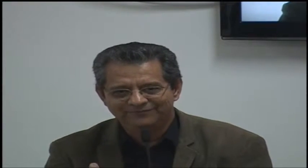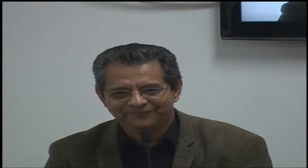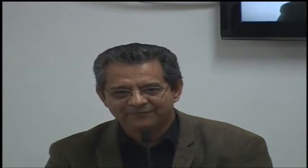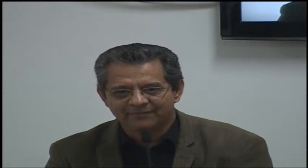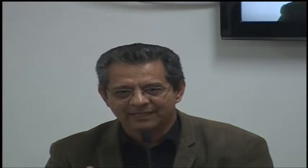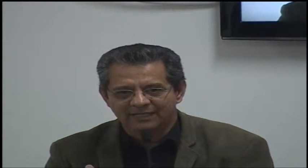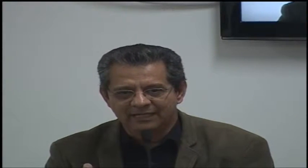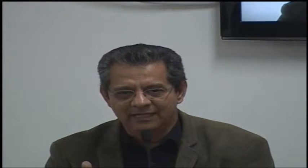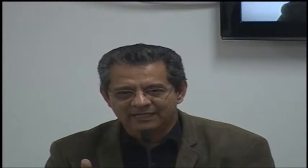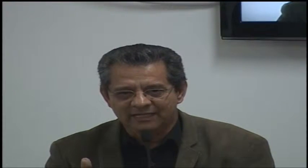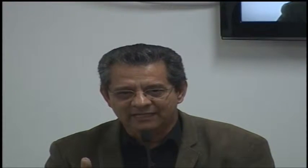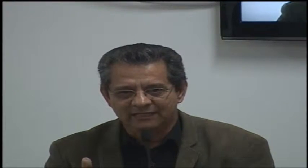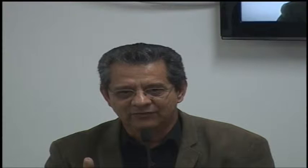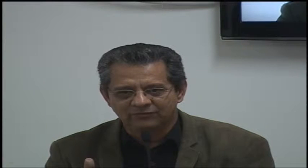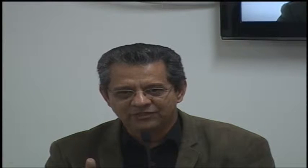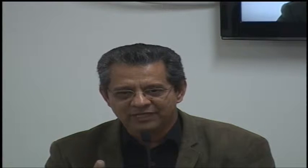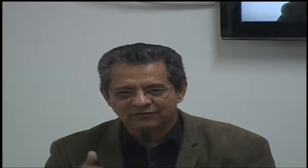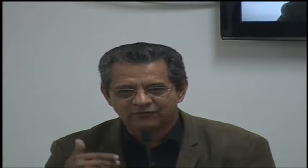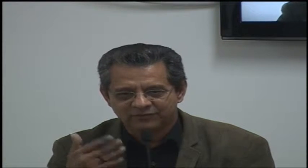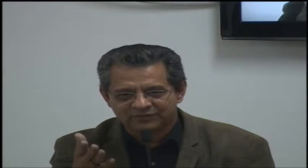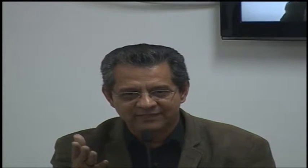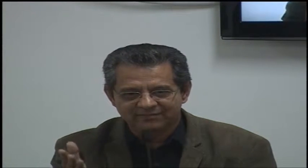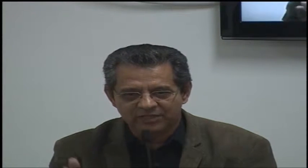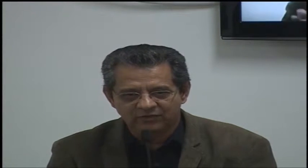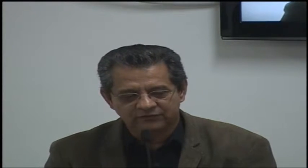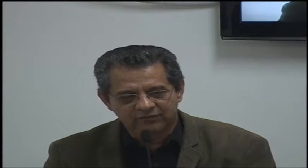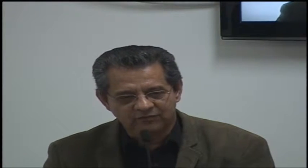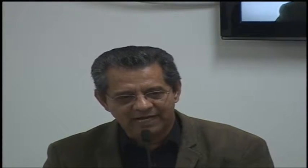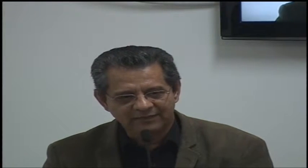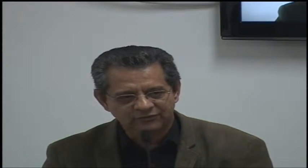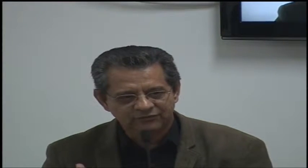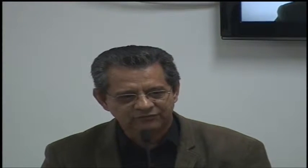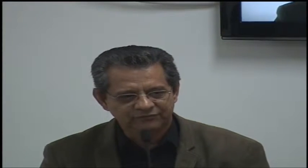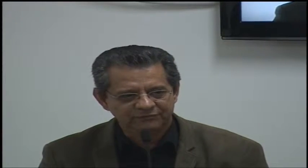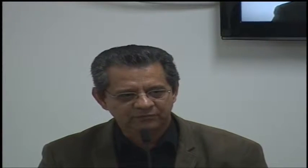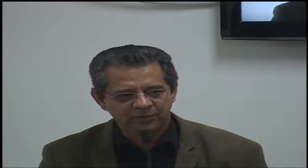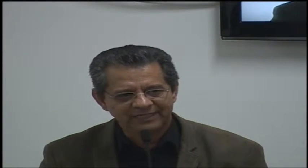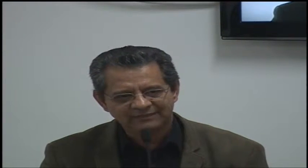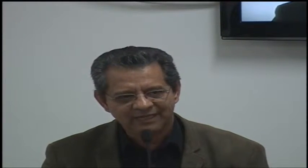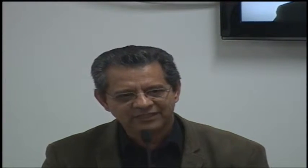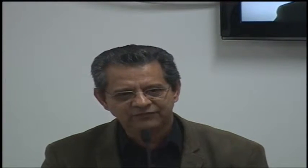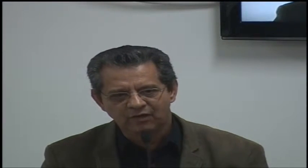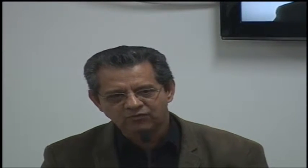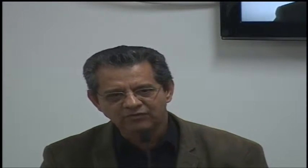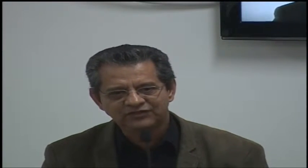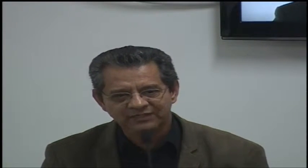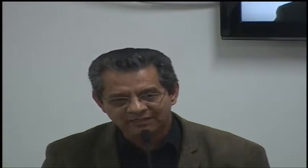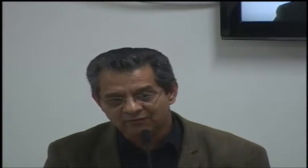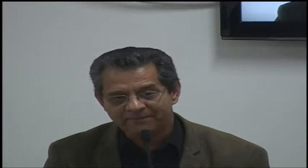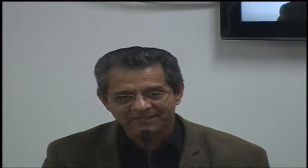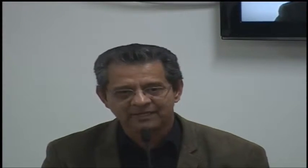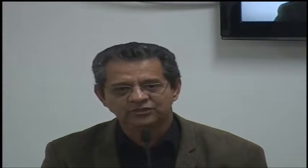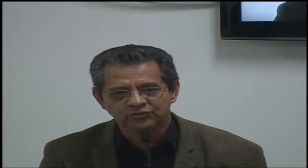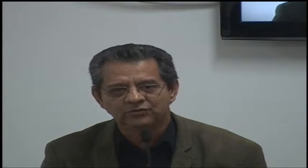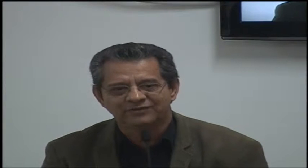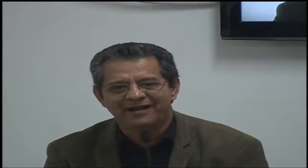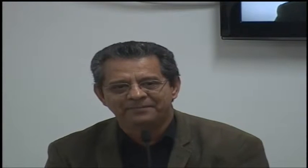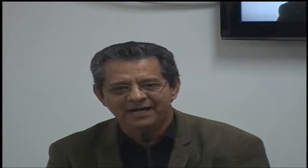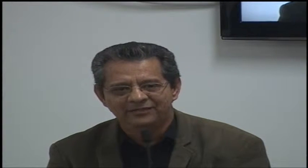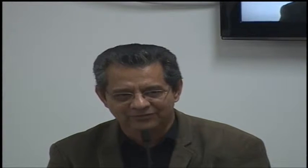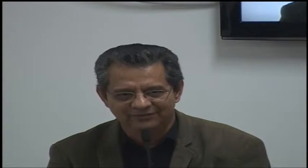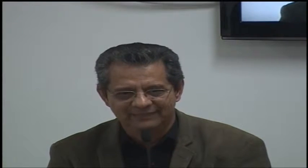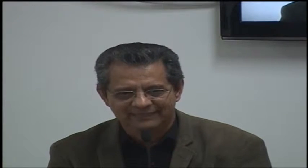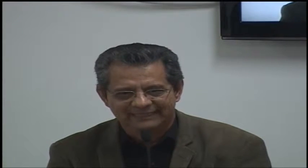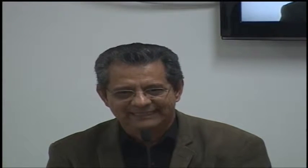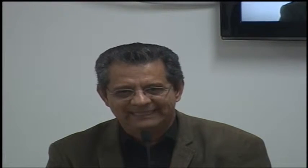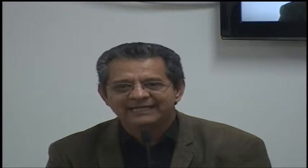aeroporto, o dinheiro que foi, os 13 milhões que foram gastos, o Poder Legislativo não conseguiu, apesar de todo o